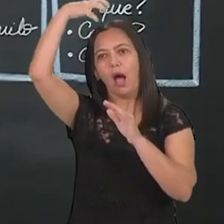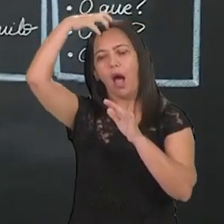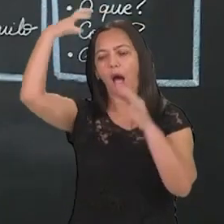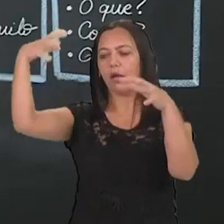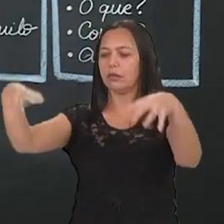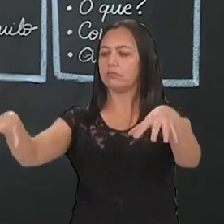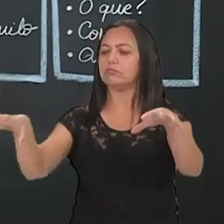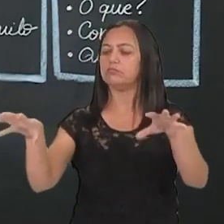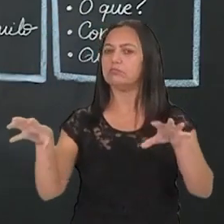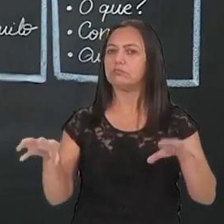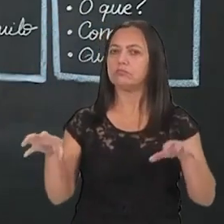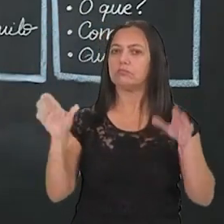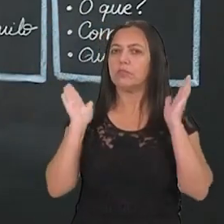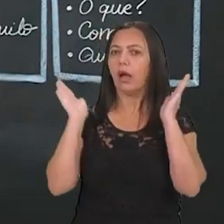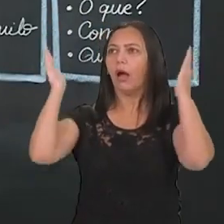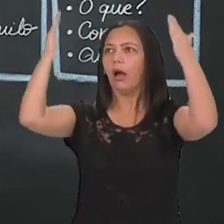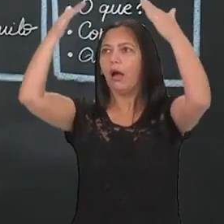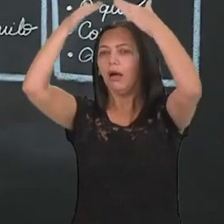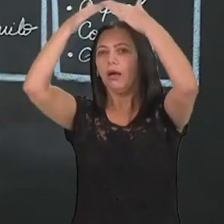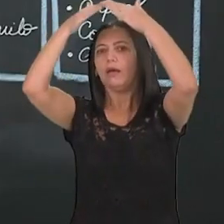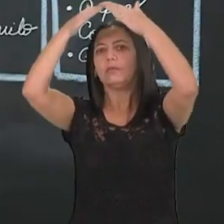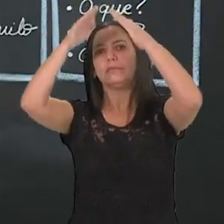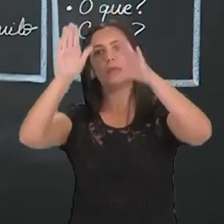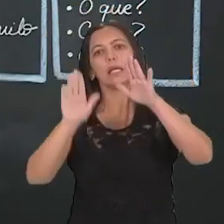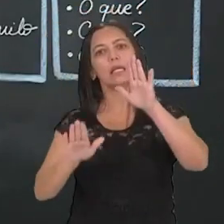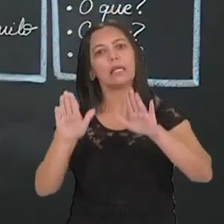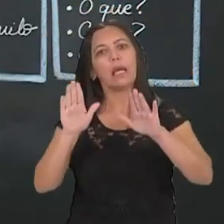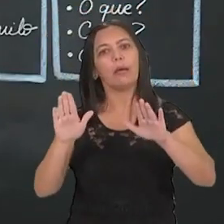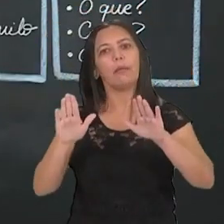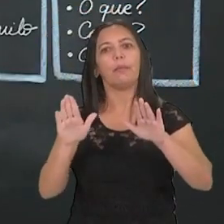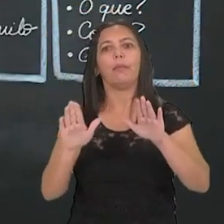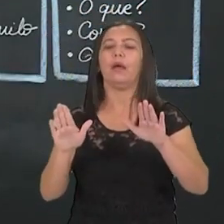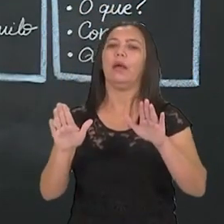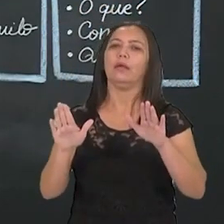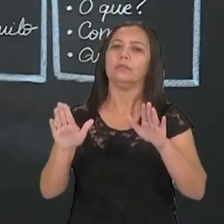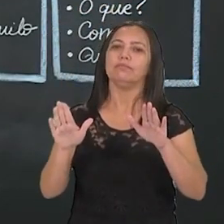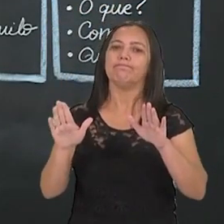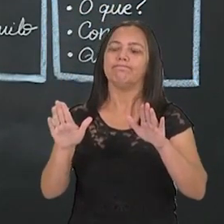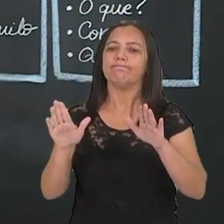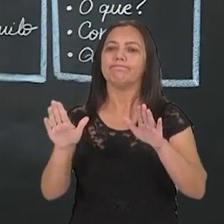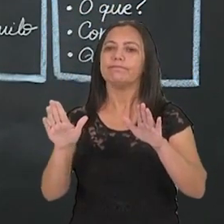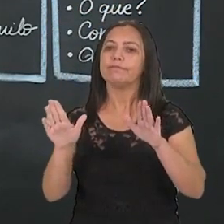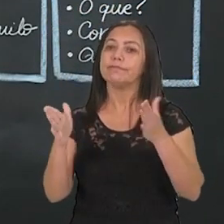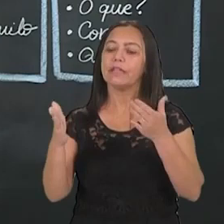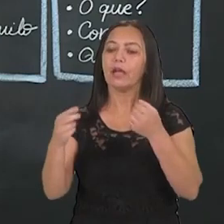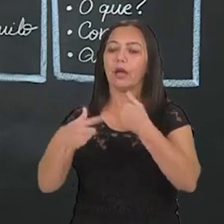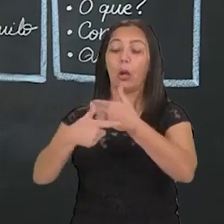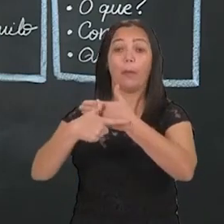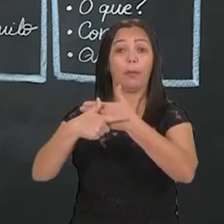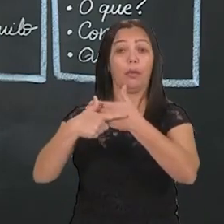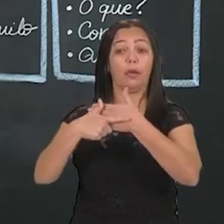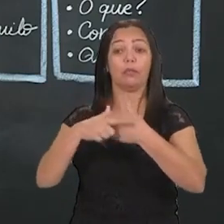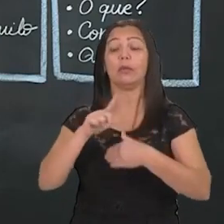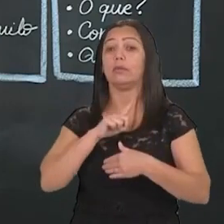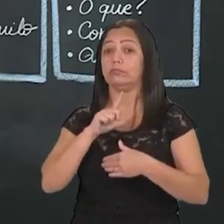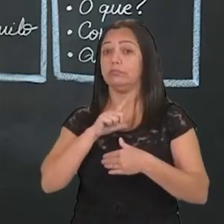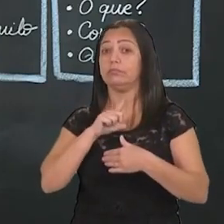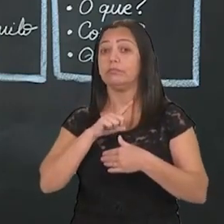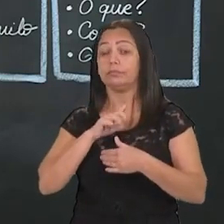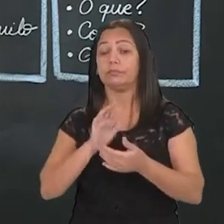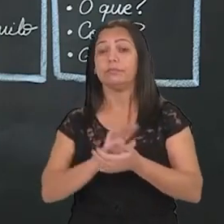como Vossa Majestade, Vossa Santidade, que vão depender do cargo que essas pessoas ocupam, da figura política, pública que elas ocupam na